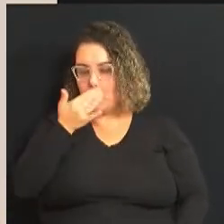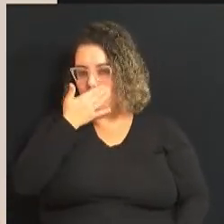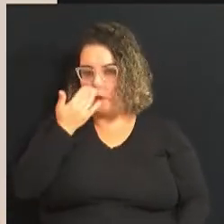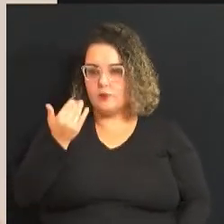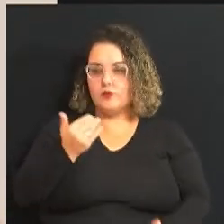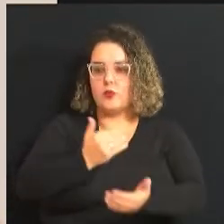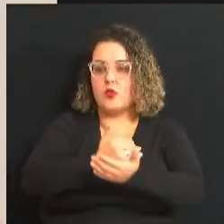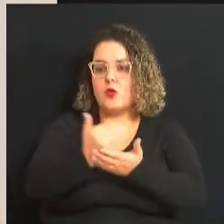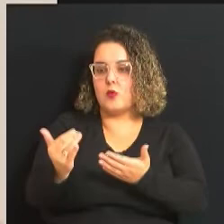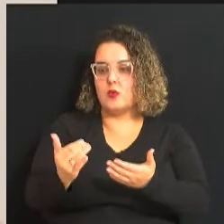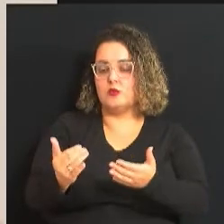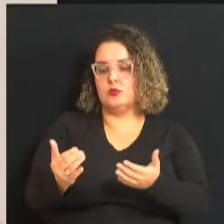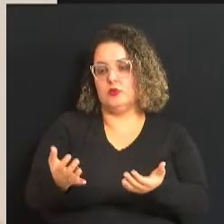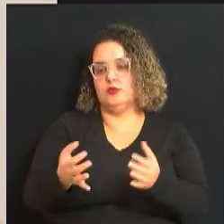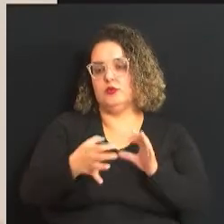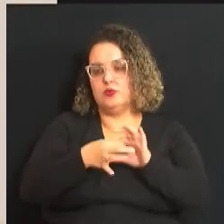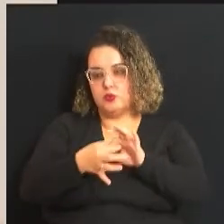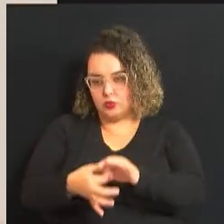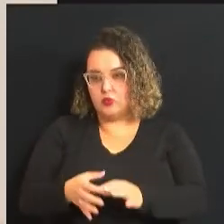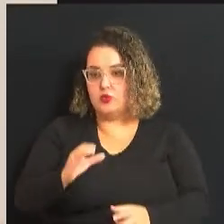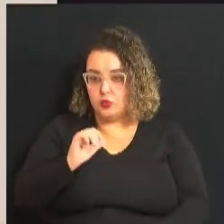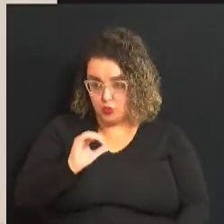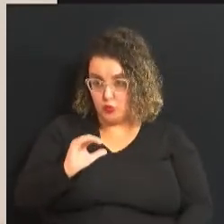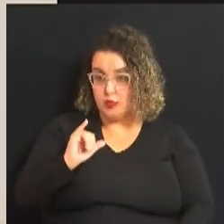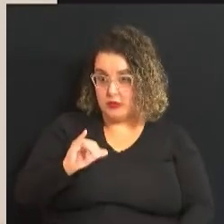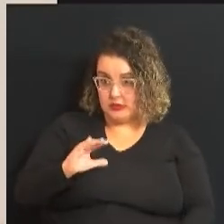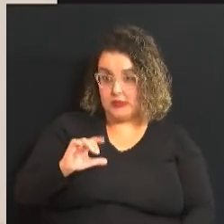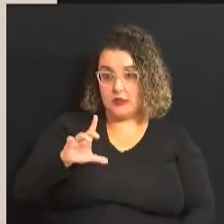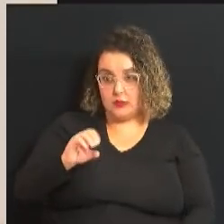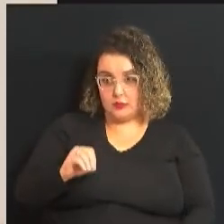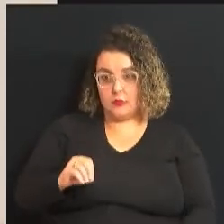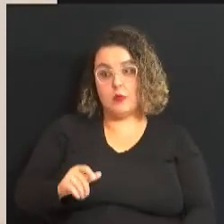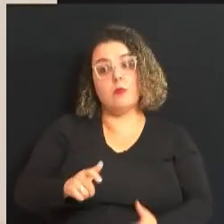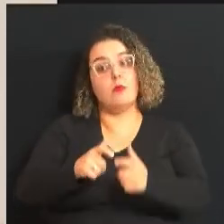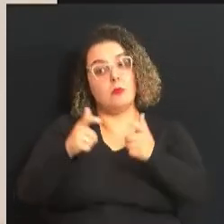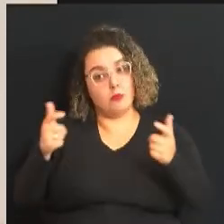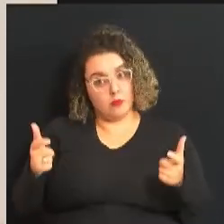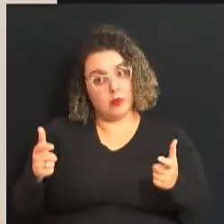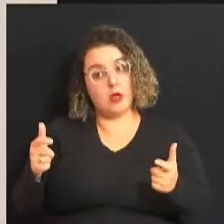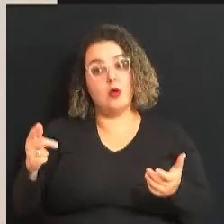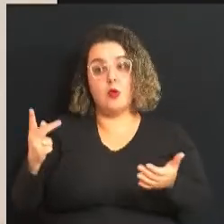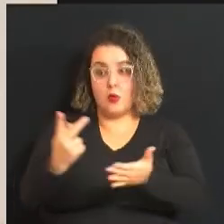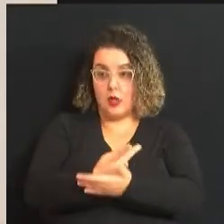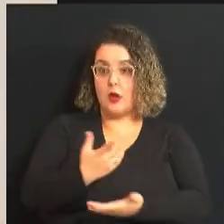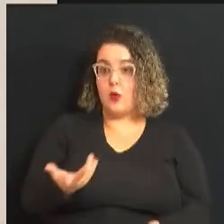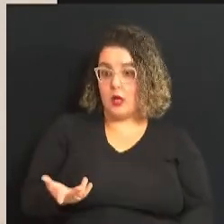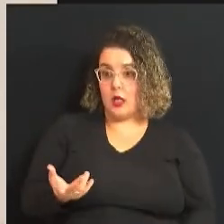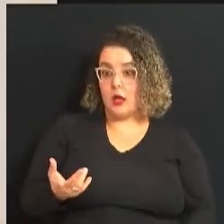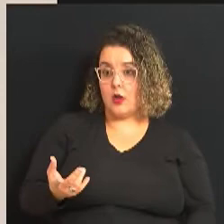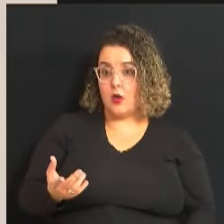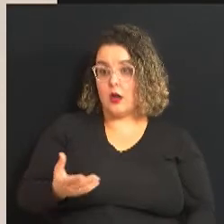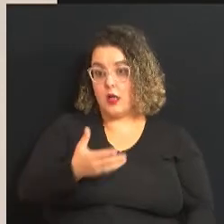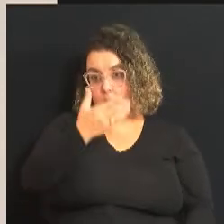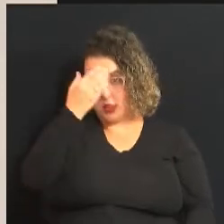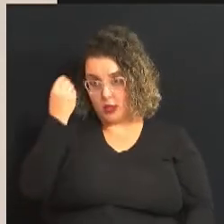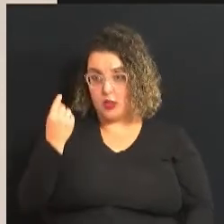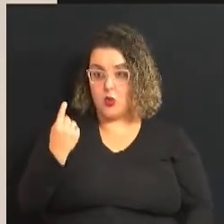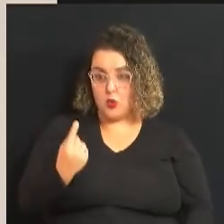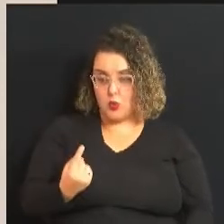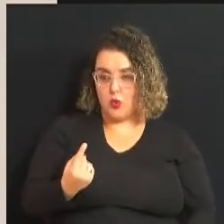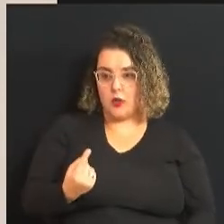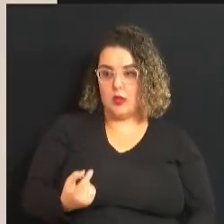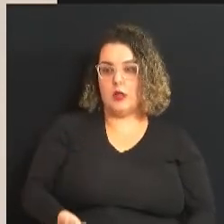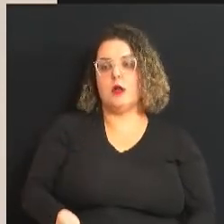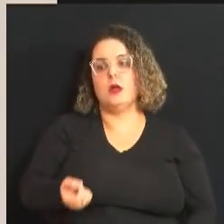Então quanto mais no início do ciclo você tiver, maior a chance de falhar. O ideal é esquecer uma pílula, toma a